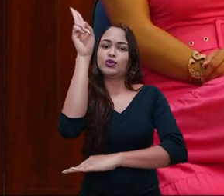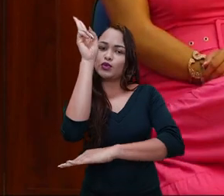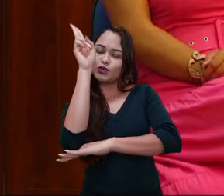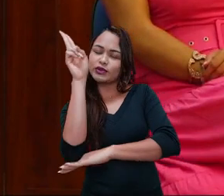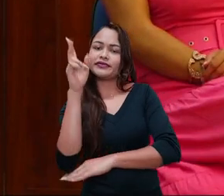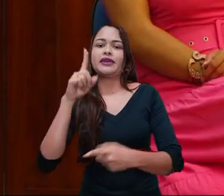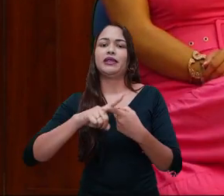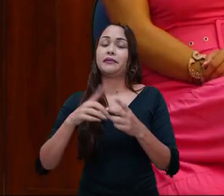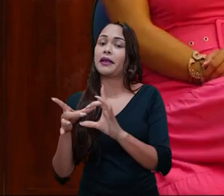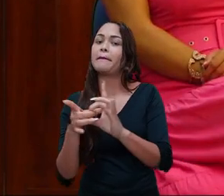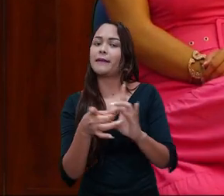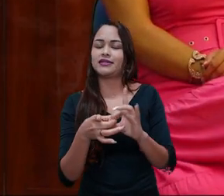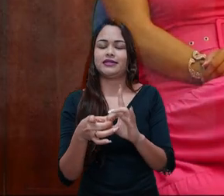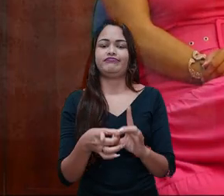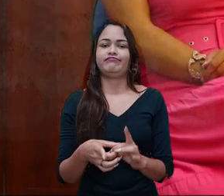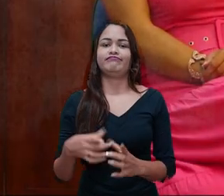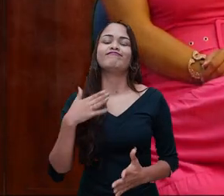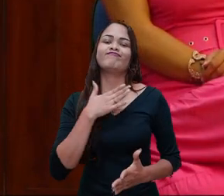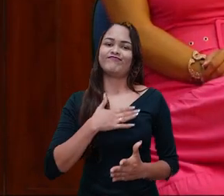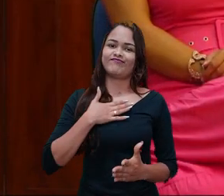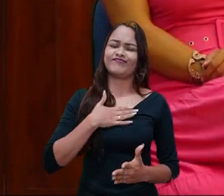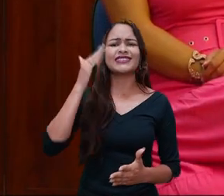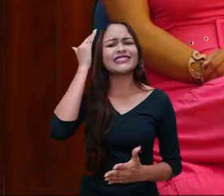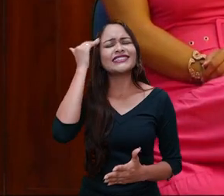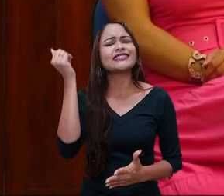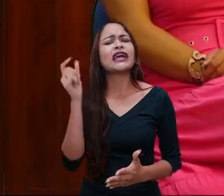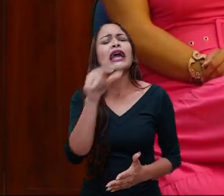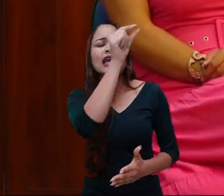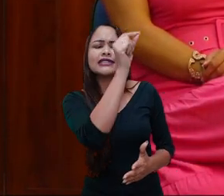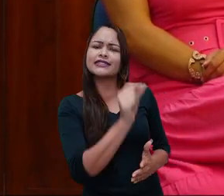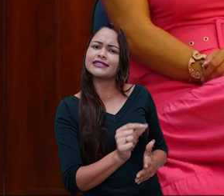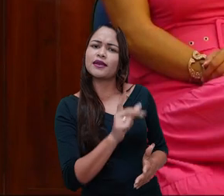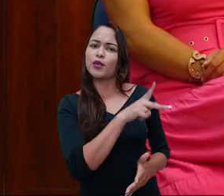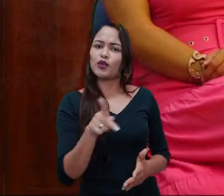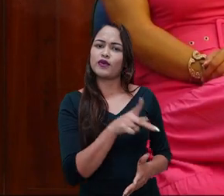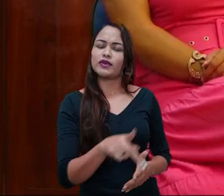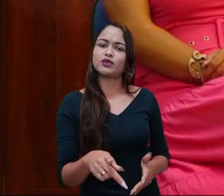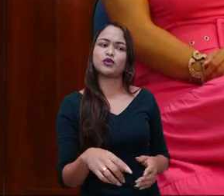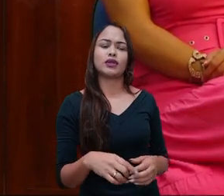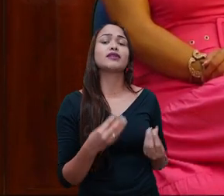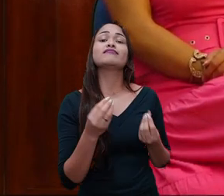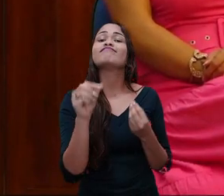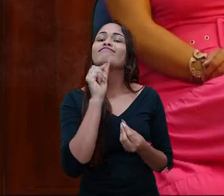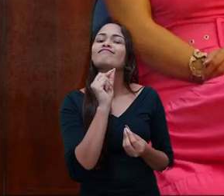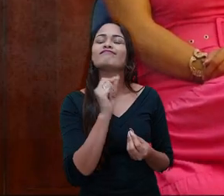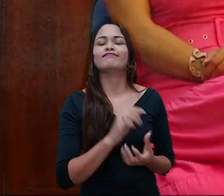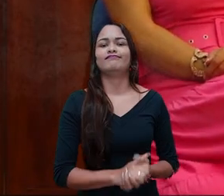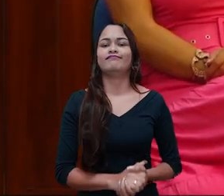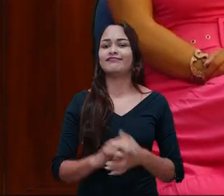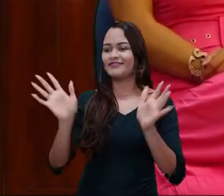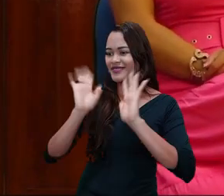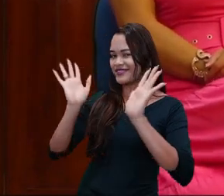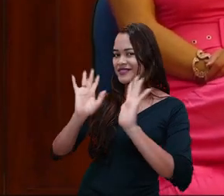parceira. Eu gostaria de saber quem é a professora Adriana Nazário. Olá a